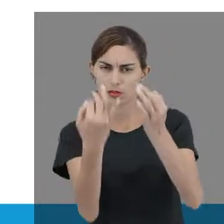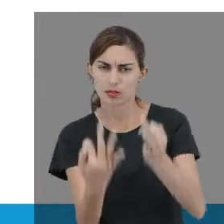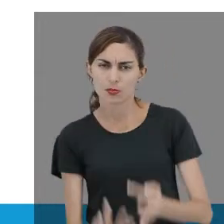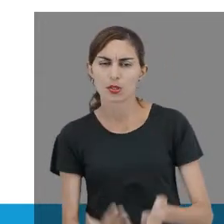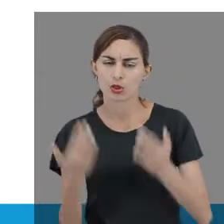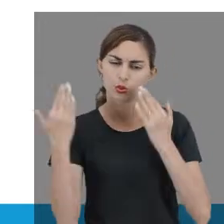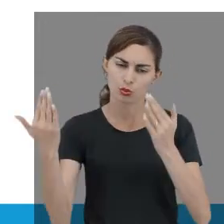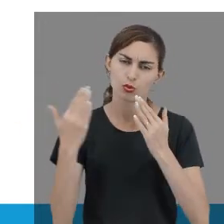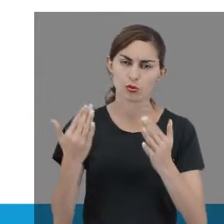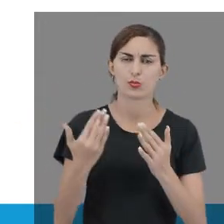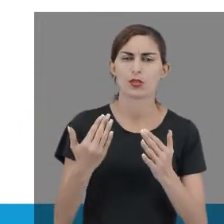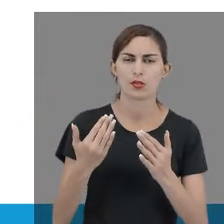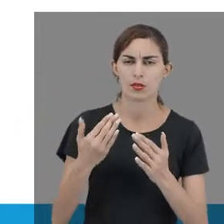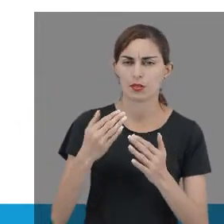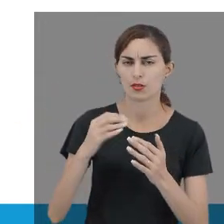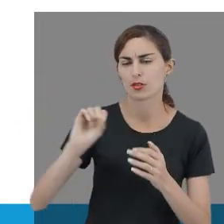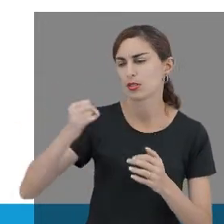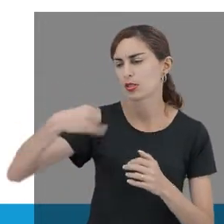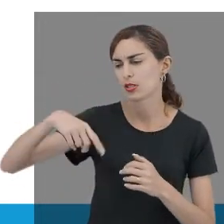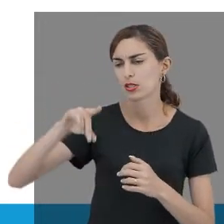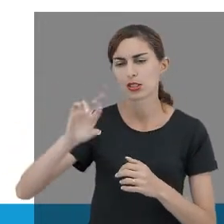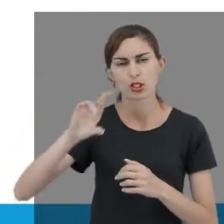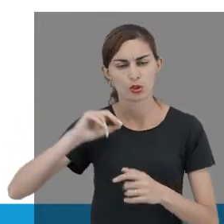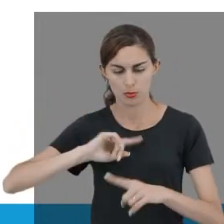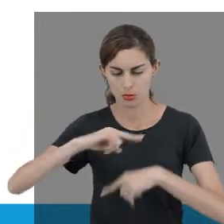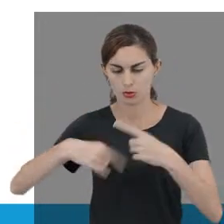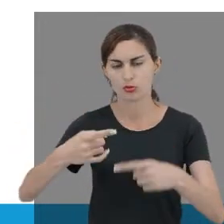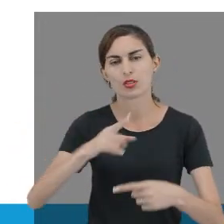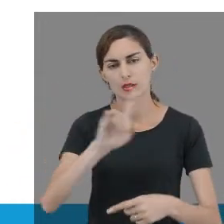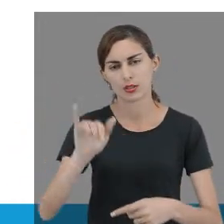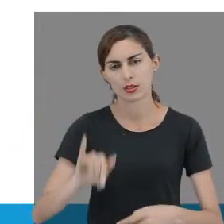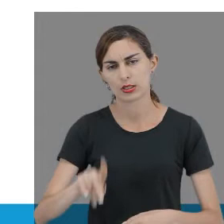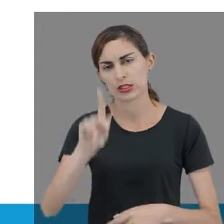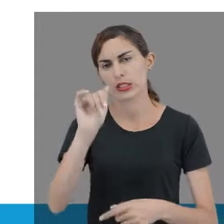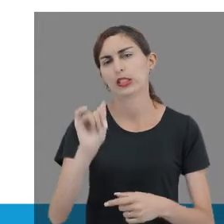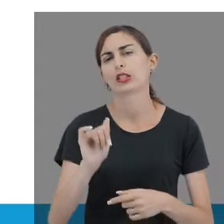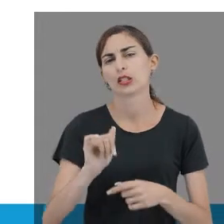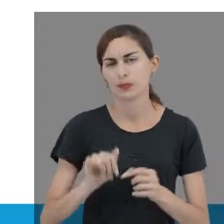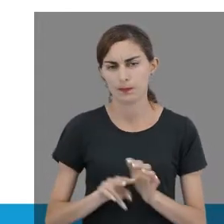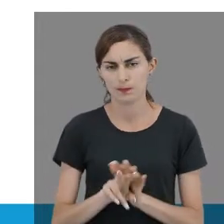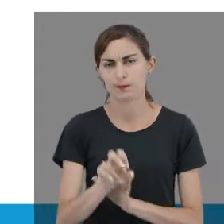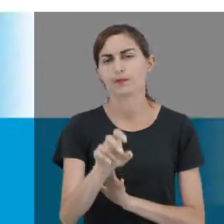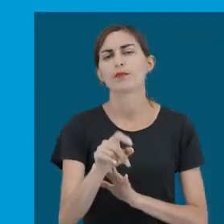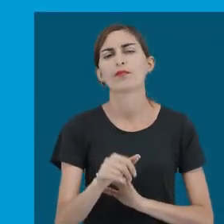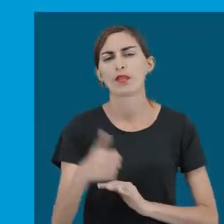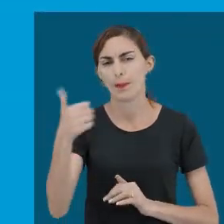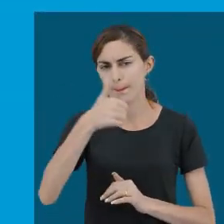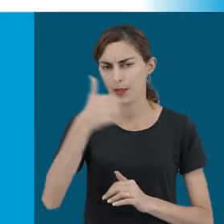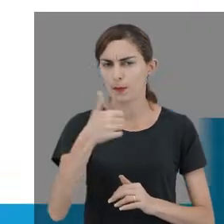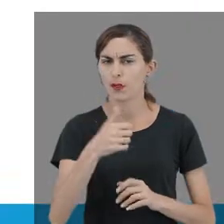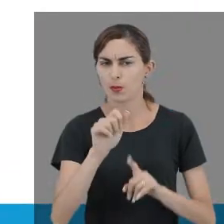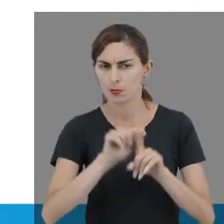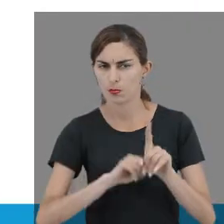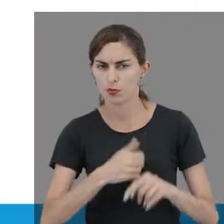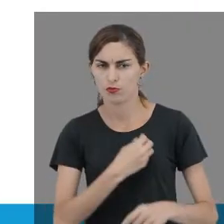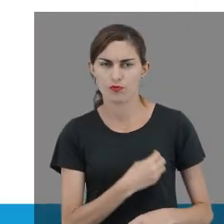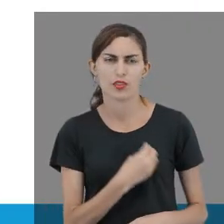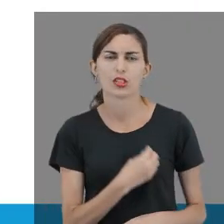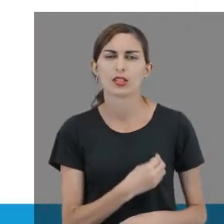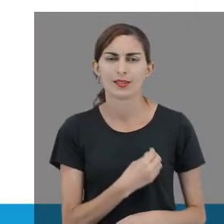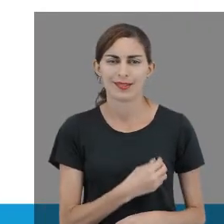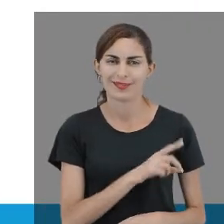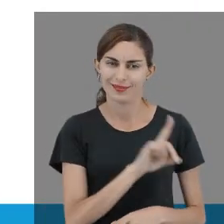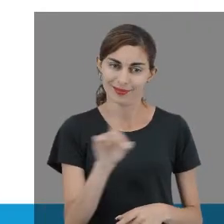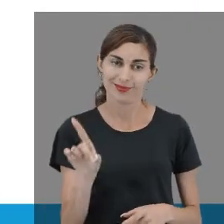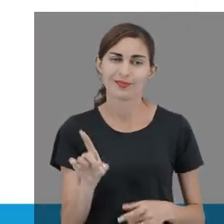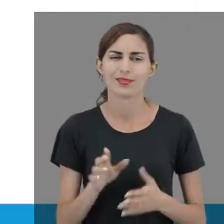livro, e isso daí define a suspeita de síndrome congênita do Zika no primeiro mês de vida. A partir do primeiro mês